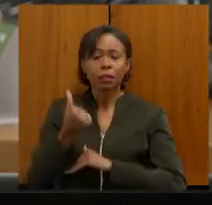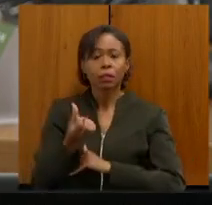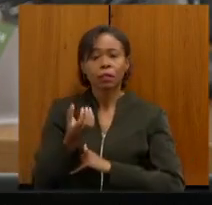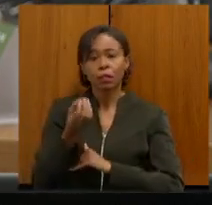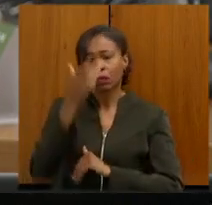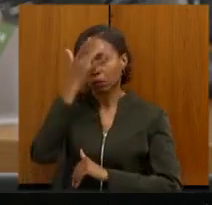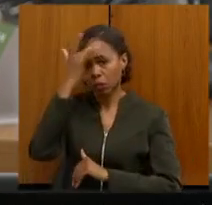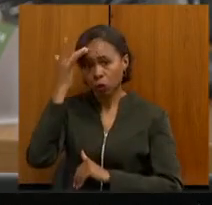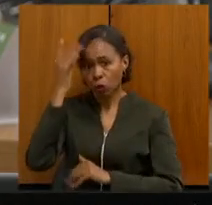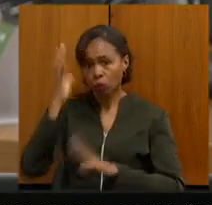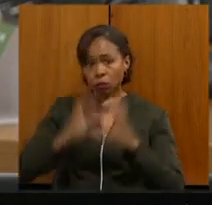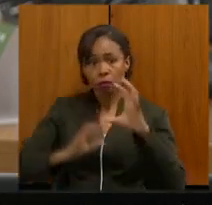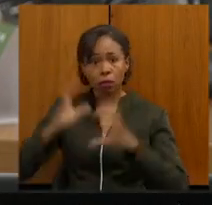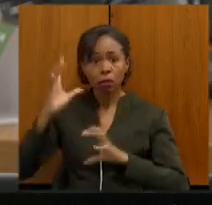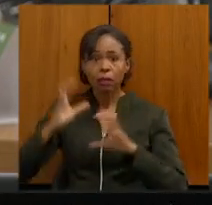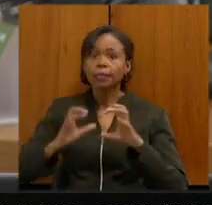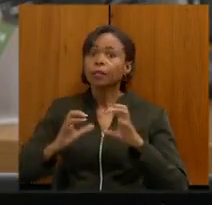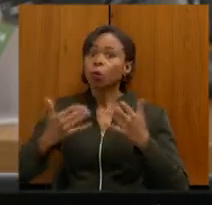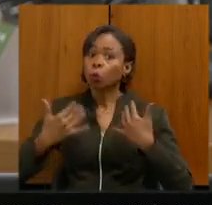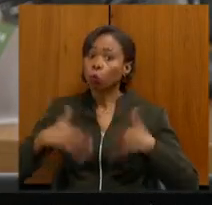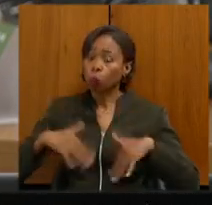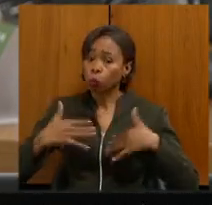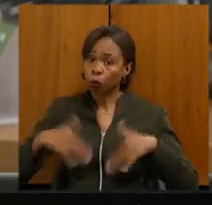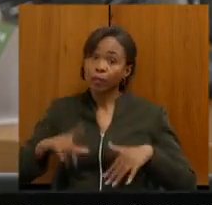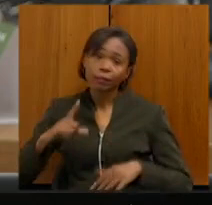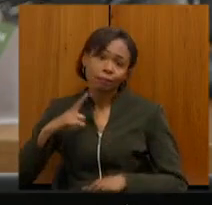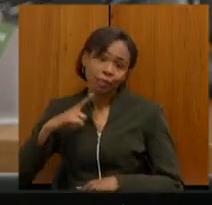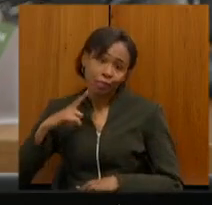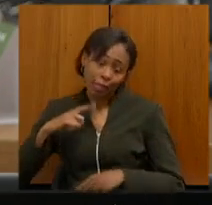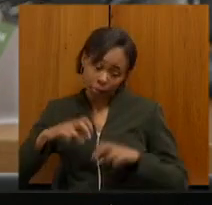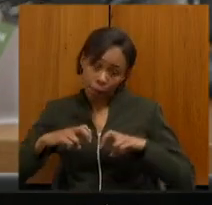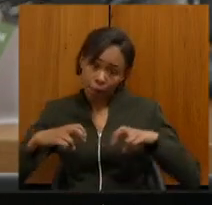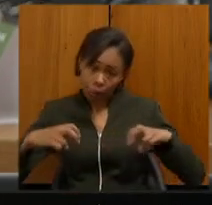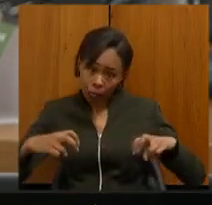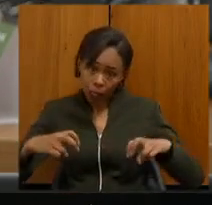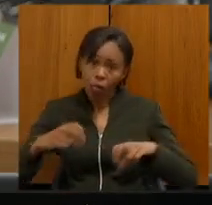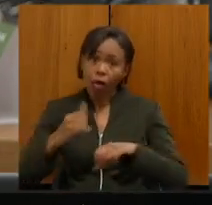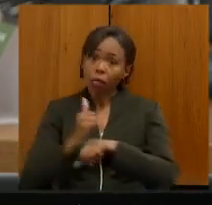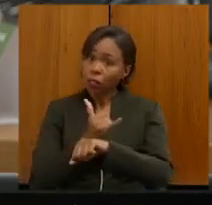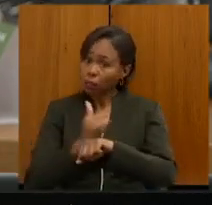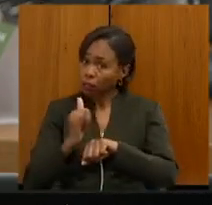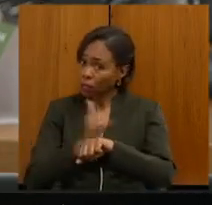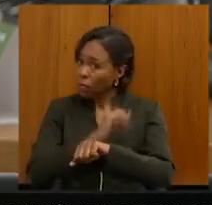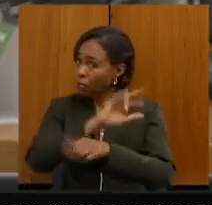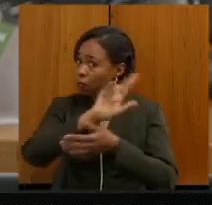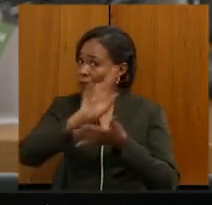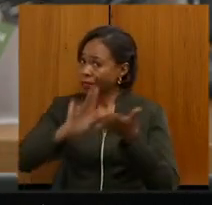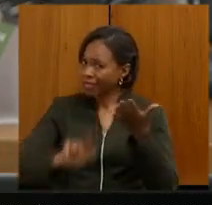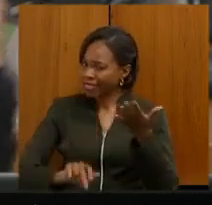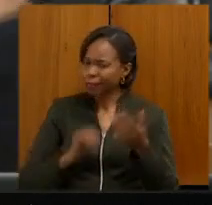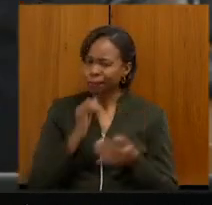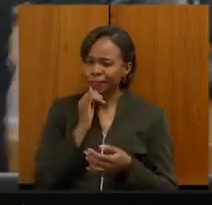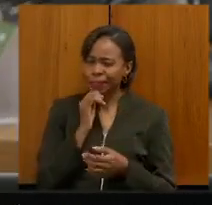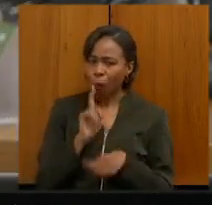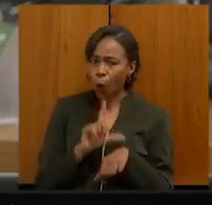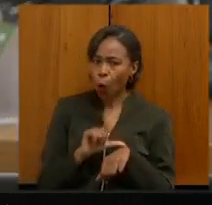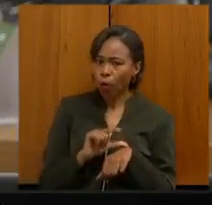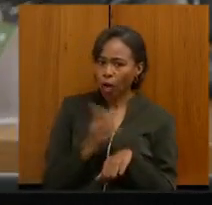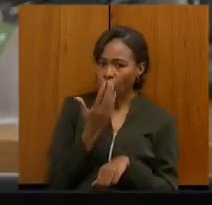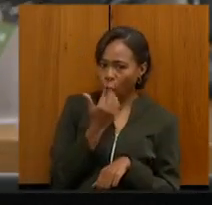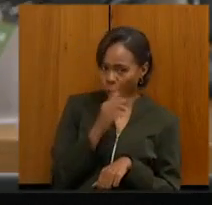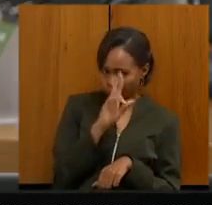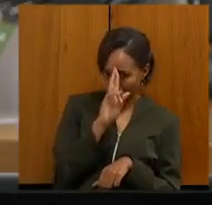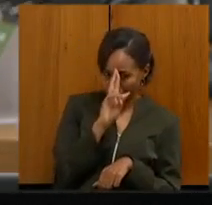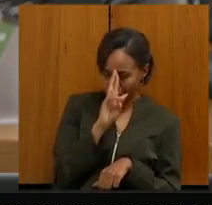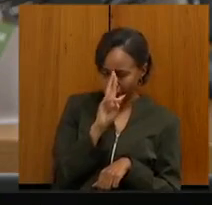o que é isso as pessoas e a gente tem várias técnicas na mesa né a gente brinca que quando vai passando o horário do almoço vai chegar